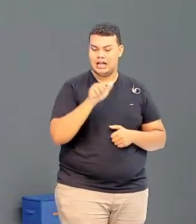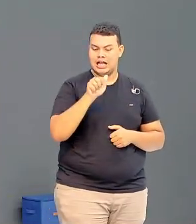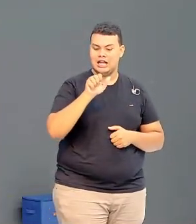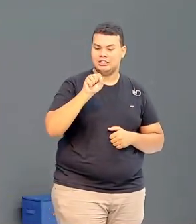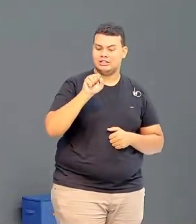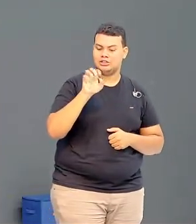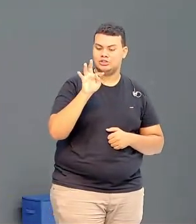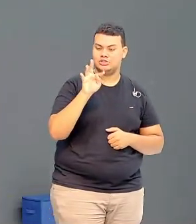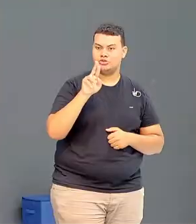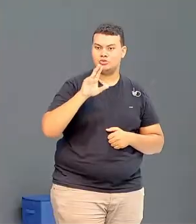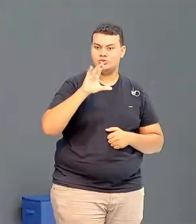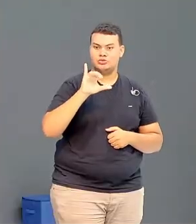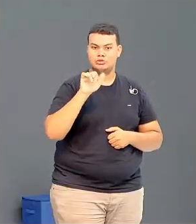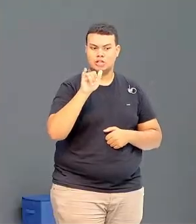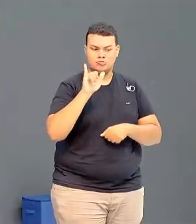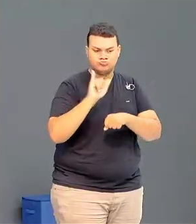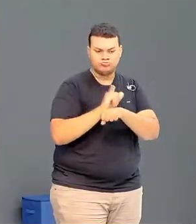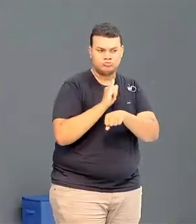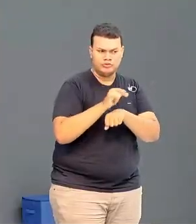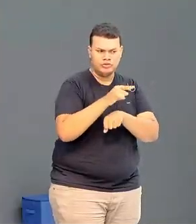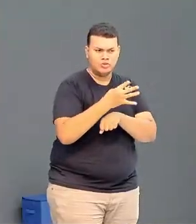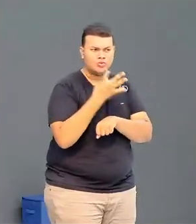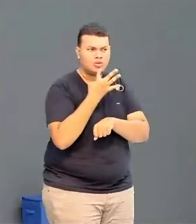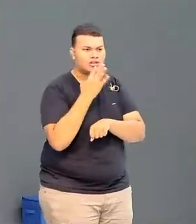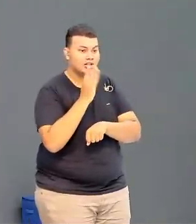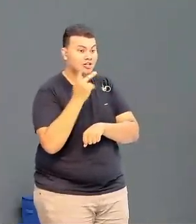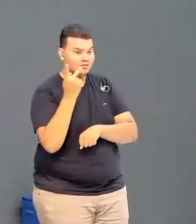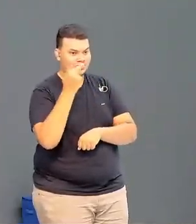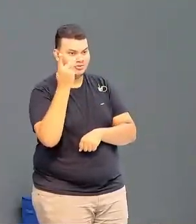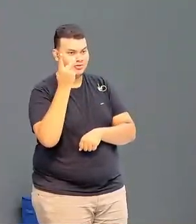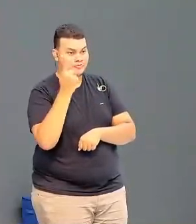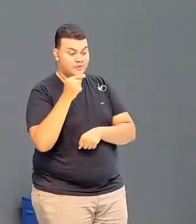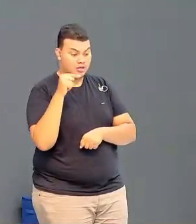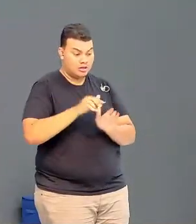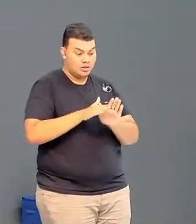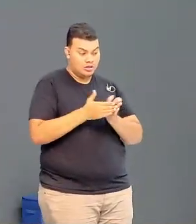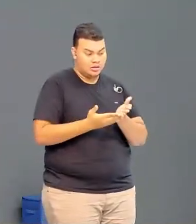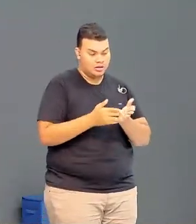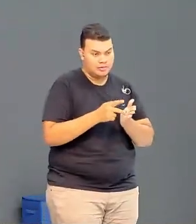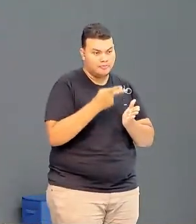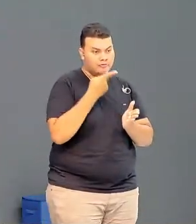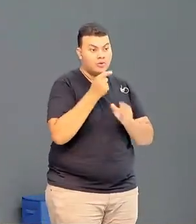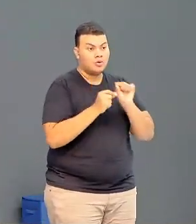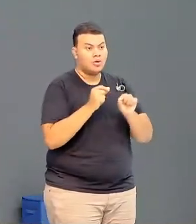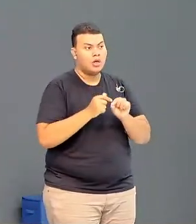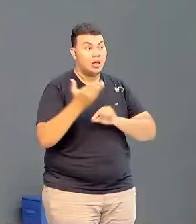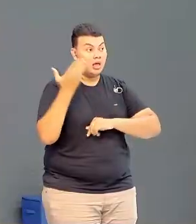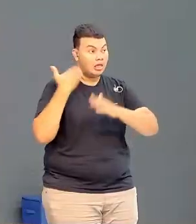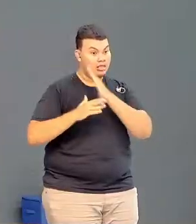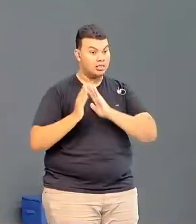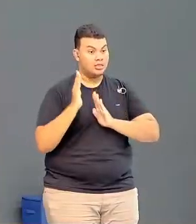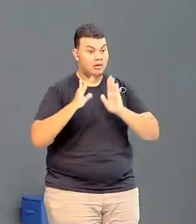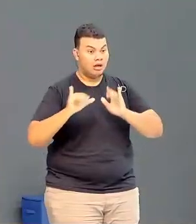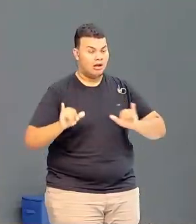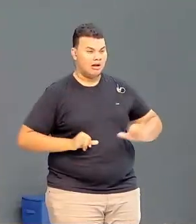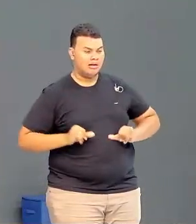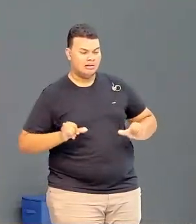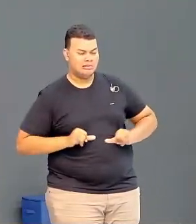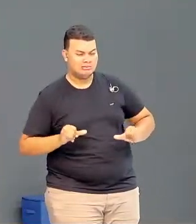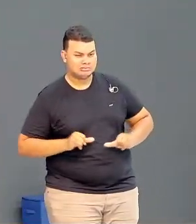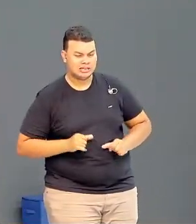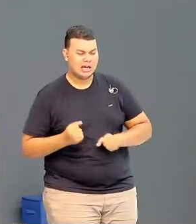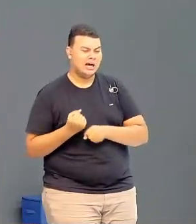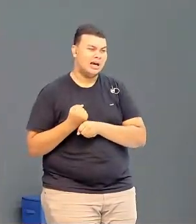Astúcia. Você já conhece a história, gente? A palavra diz que o tempo de escravidão do povo de Israel no